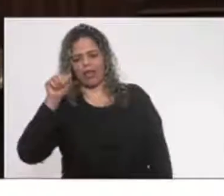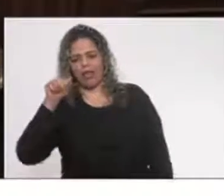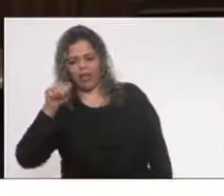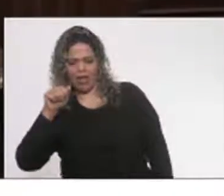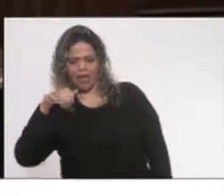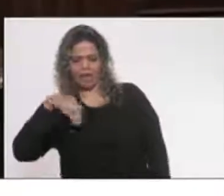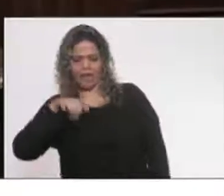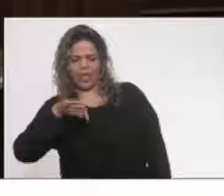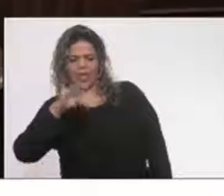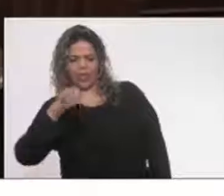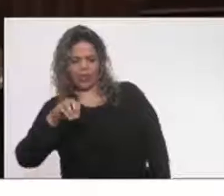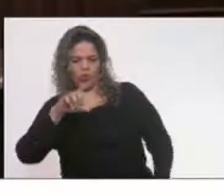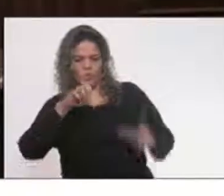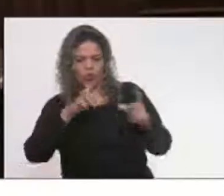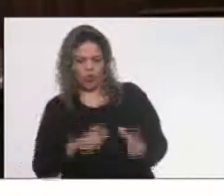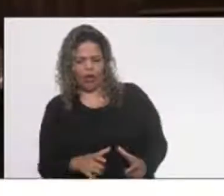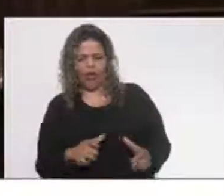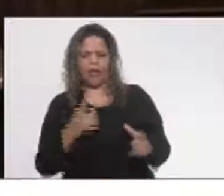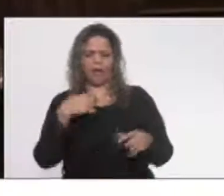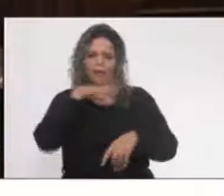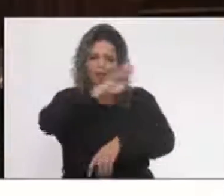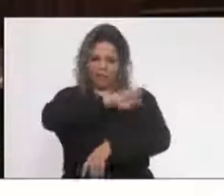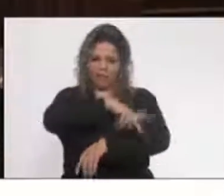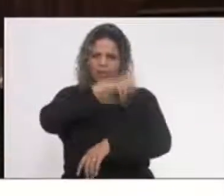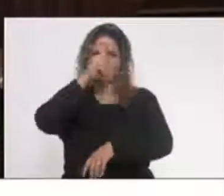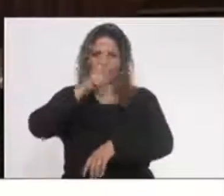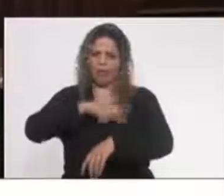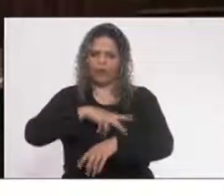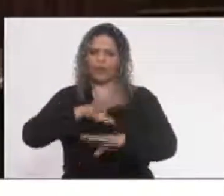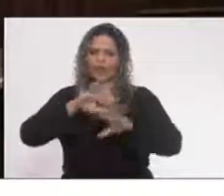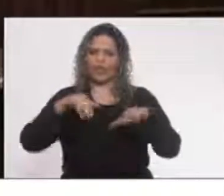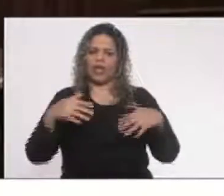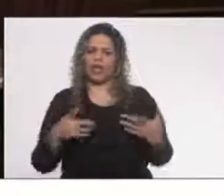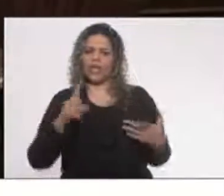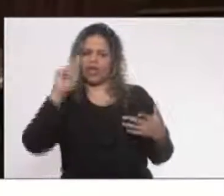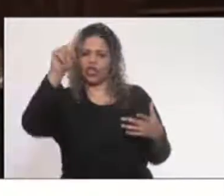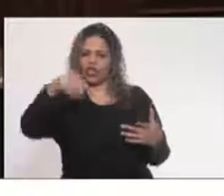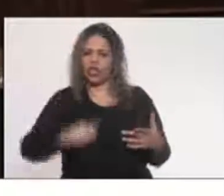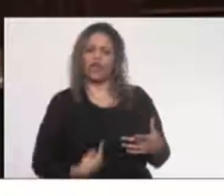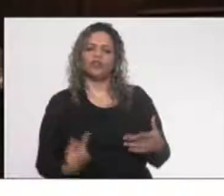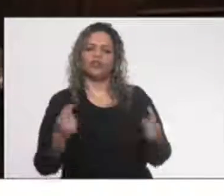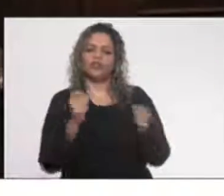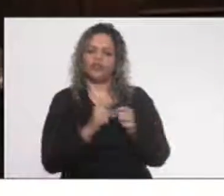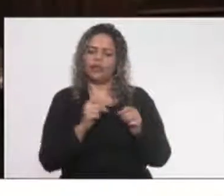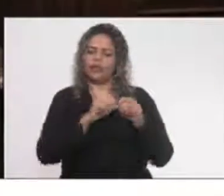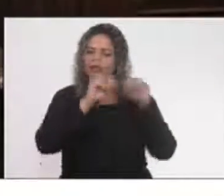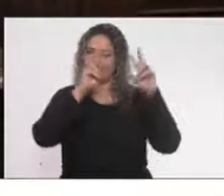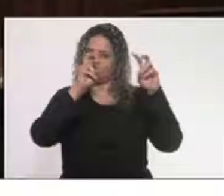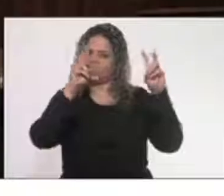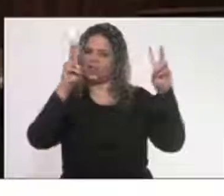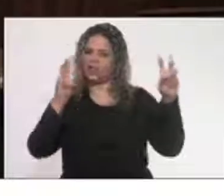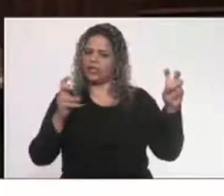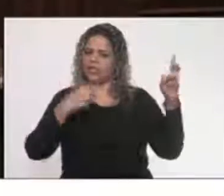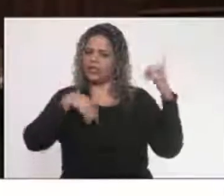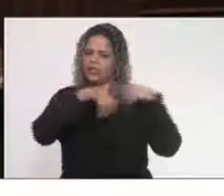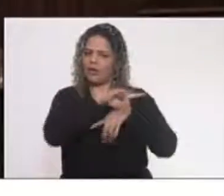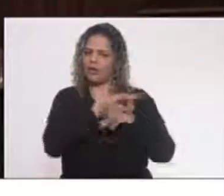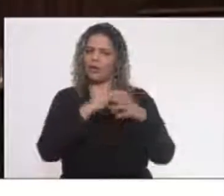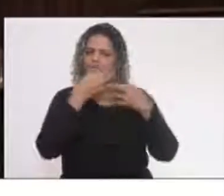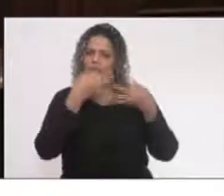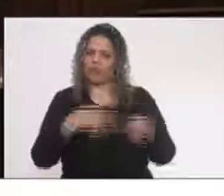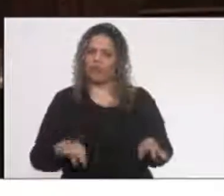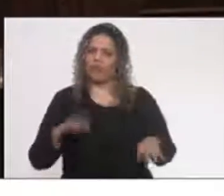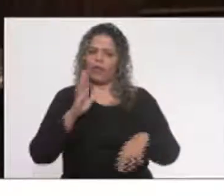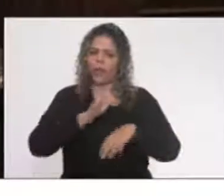parlamento, um lugar de fato pedagógico, e que aí a gente faça citações de fato com